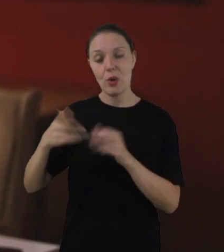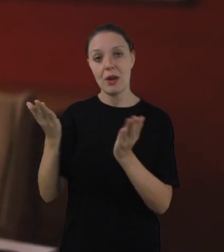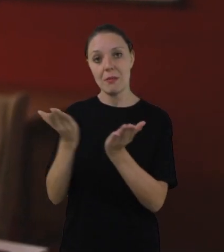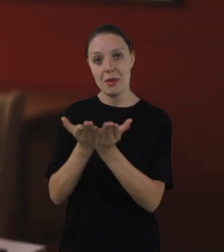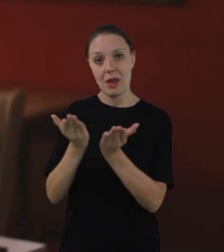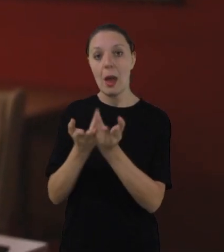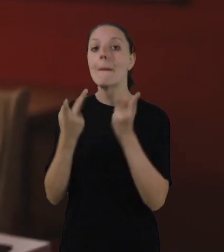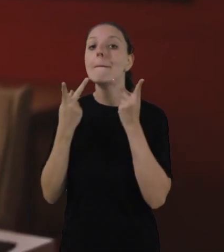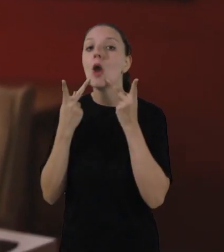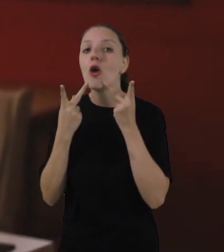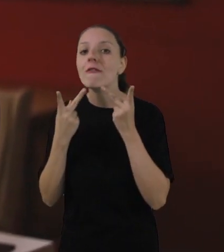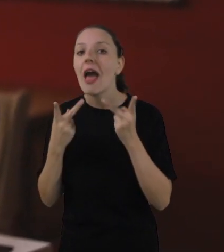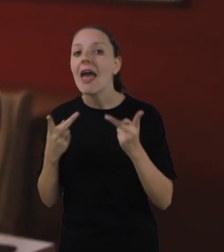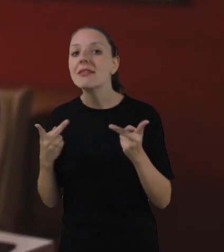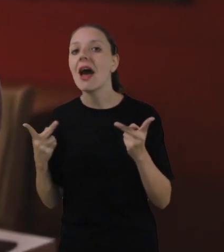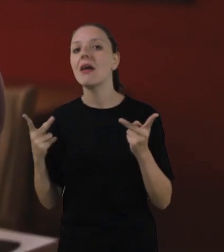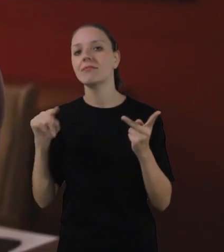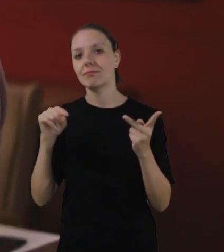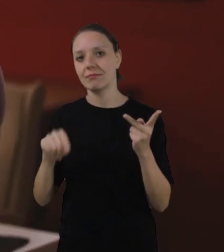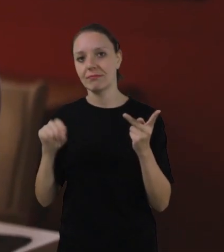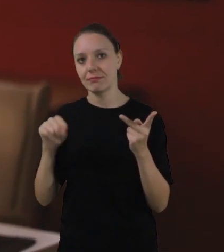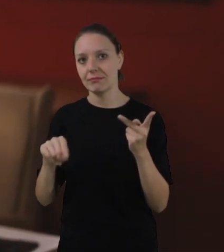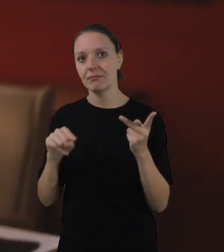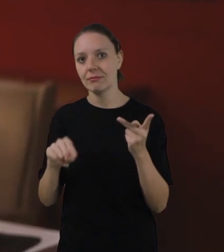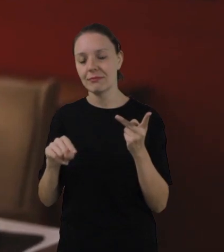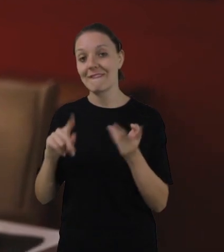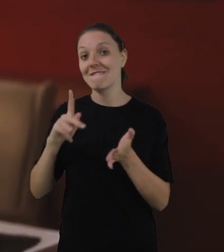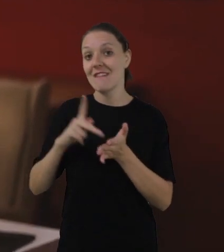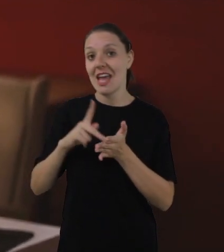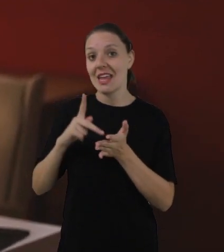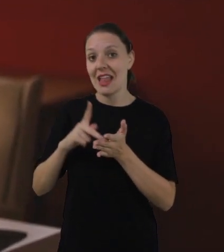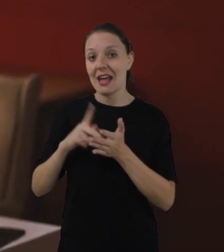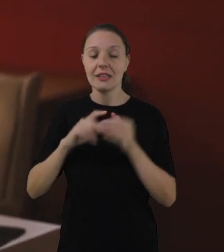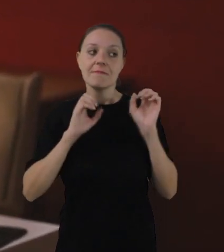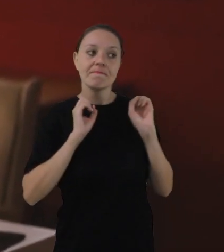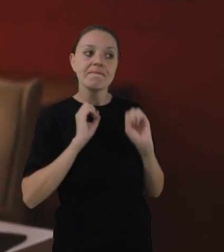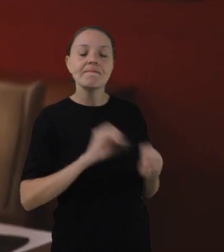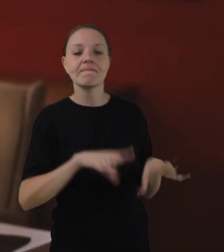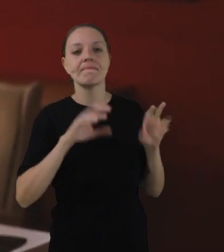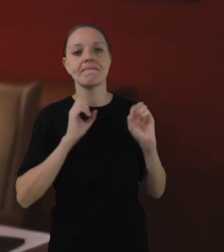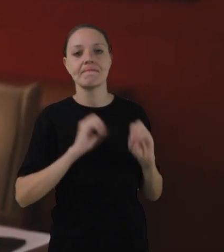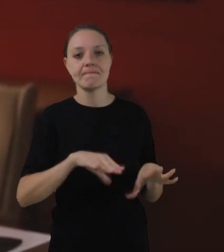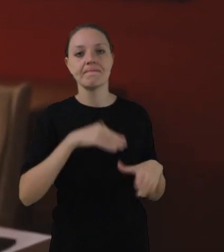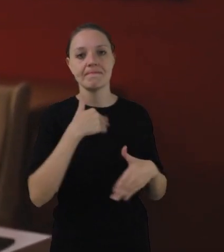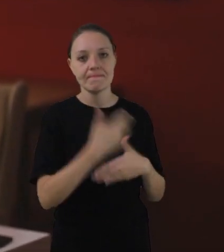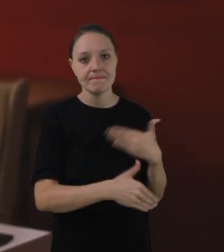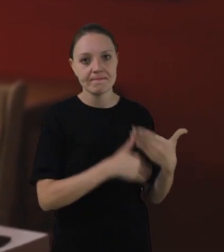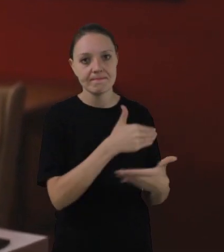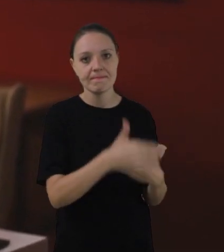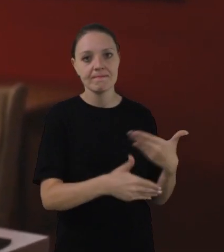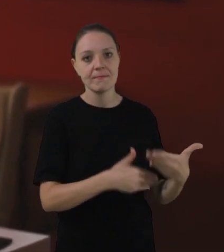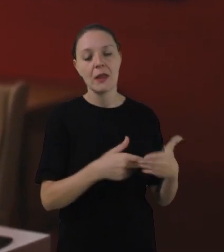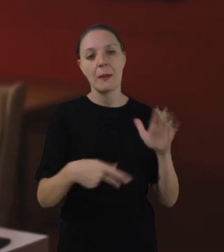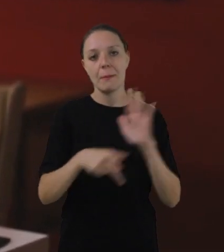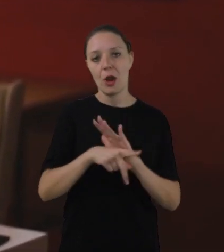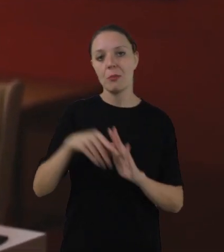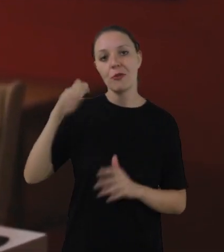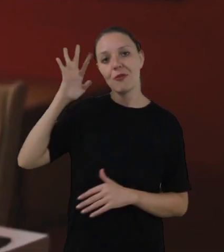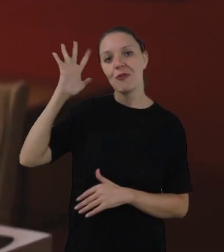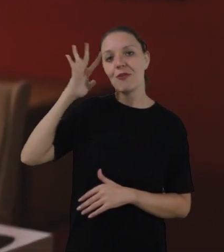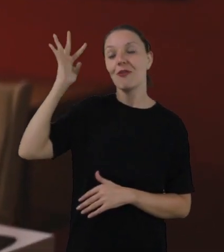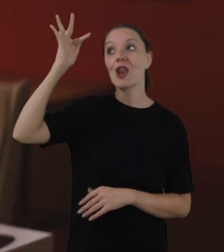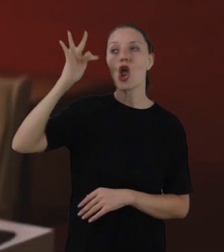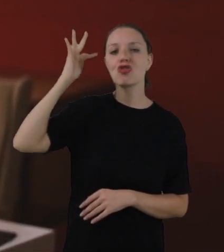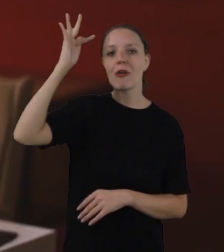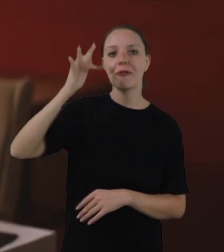das palavras dos profetas, e a verdade, que era o que eles buscavam com a educação, que era transmitida pelas ideias da